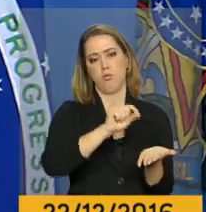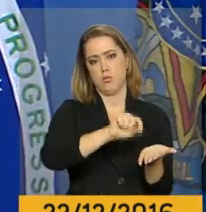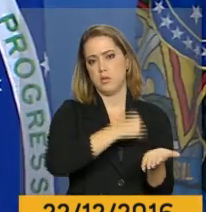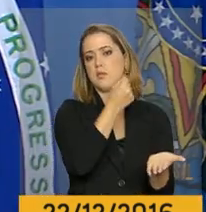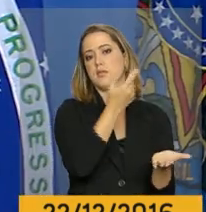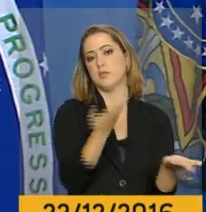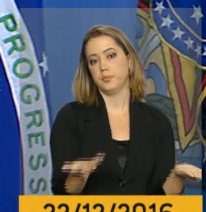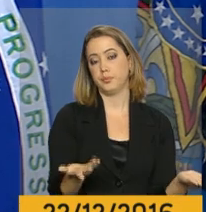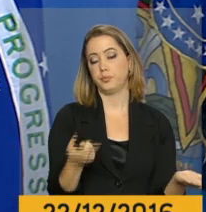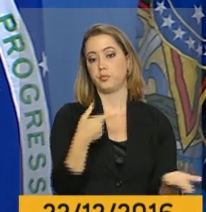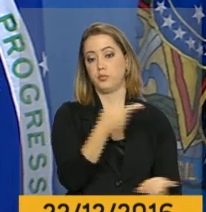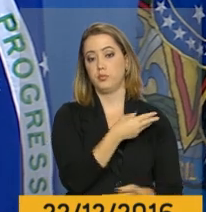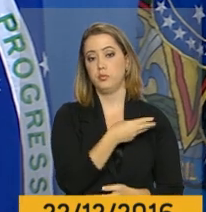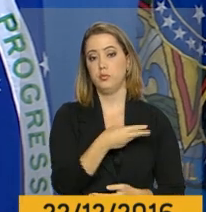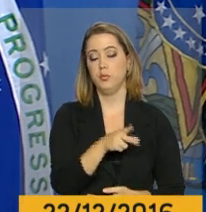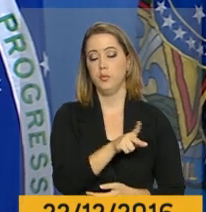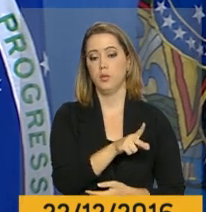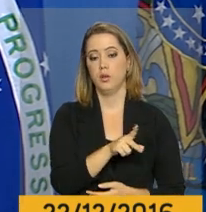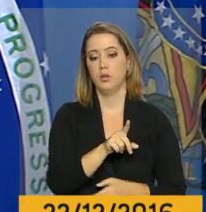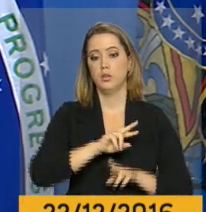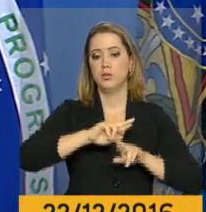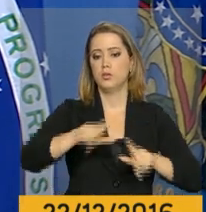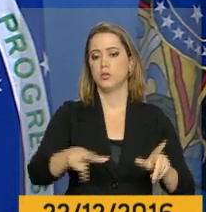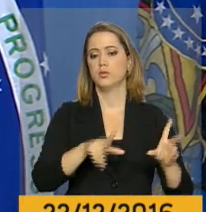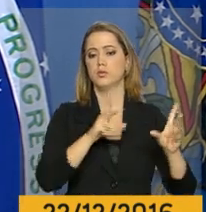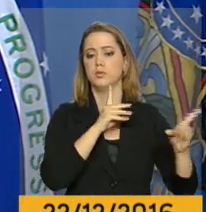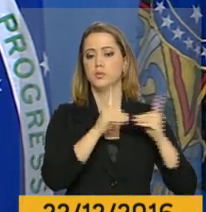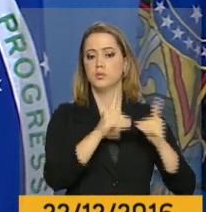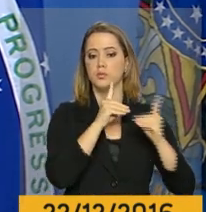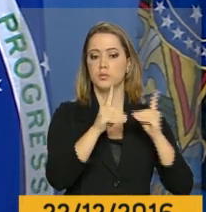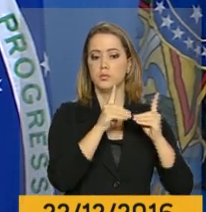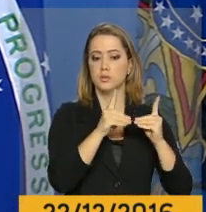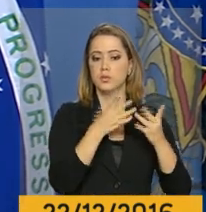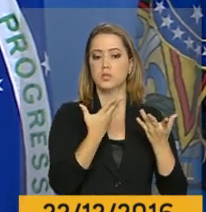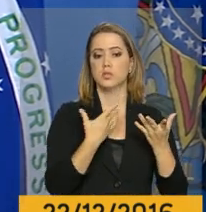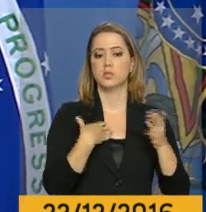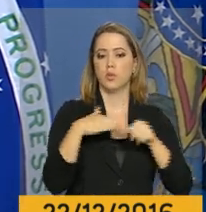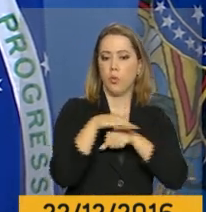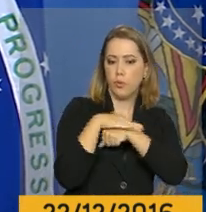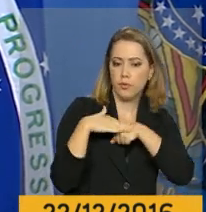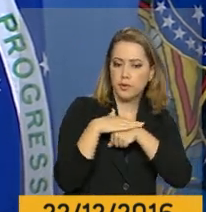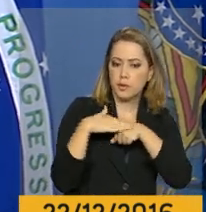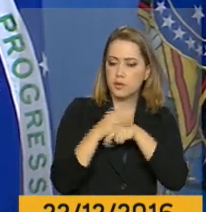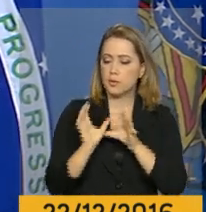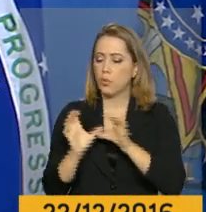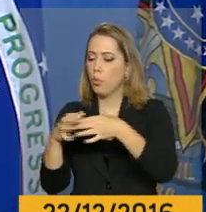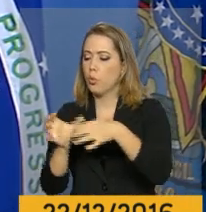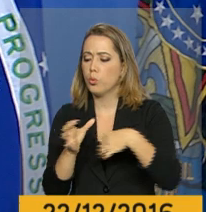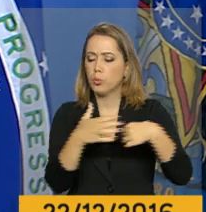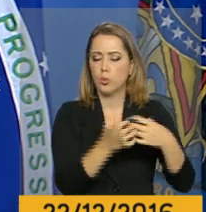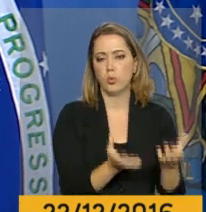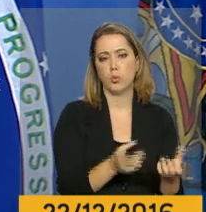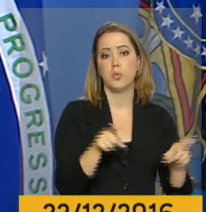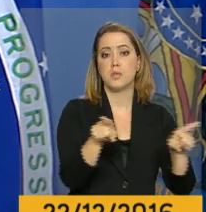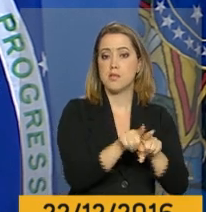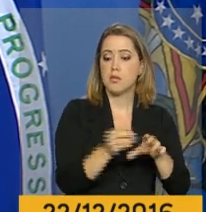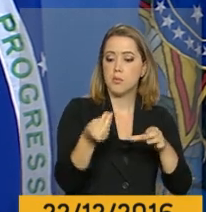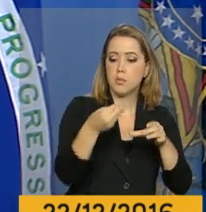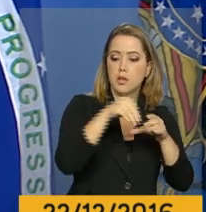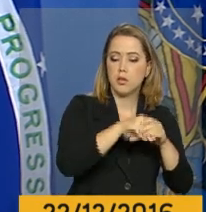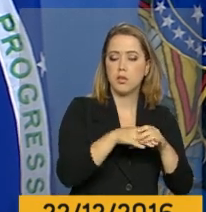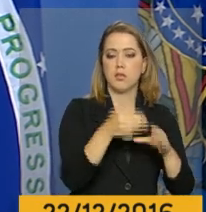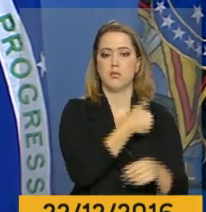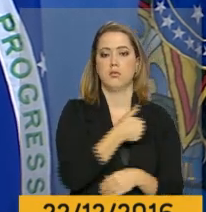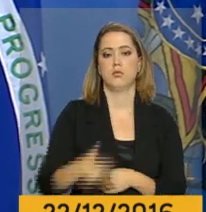Ives Gandra, da Silva Martins Filho, de muito diálogo, de muita conversa interna também no governo, que nos